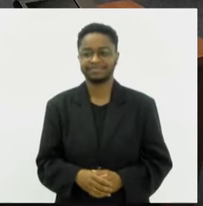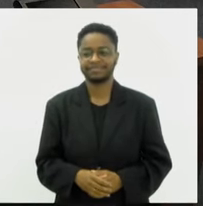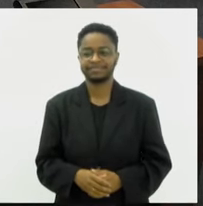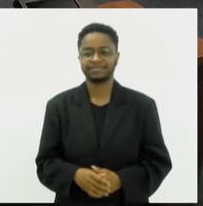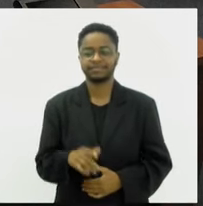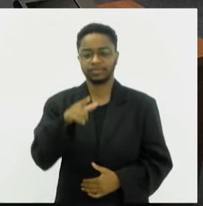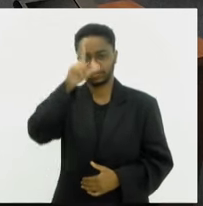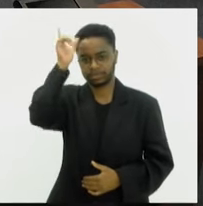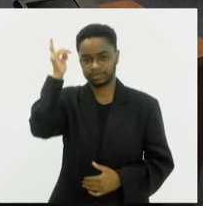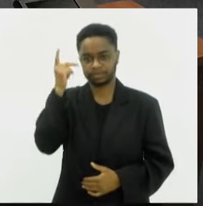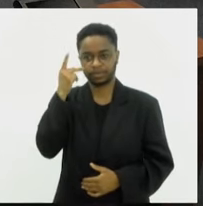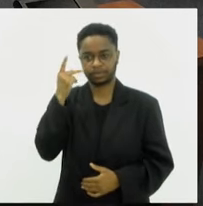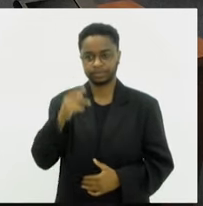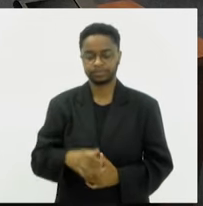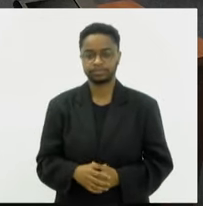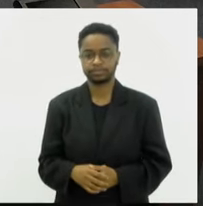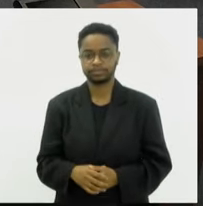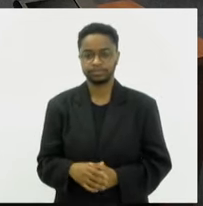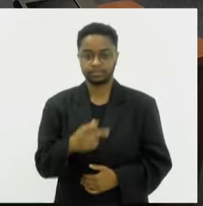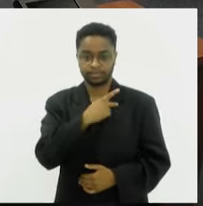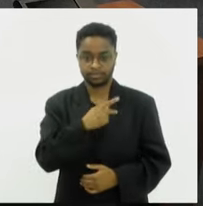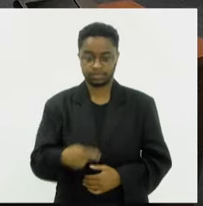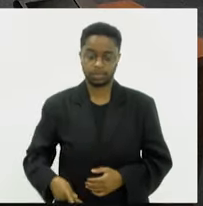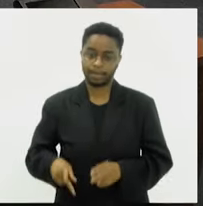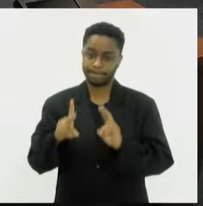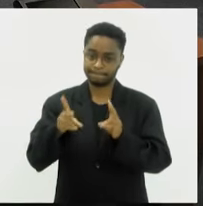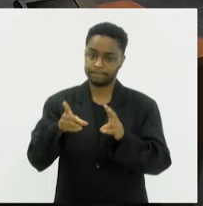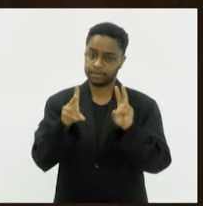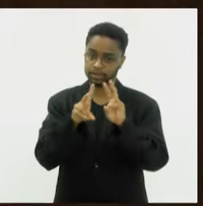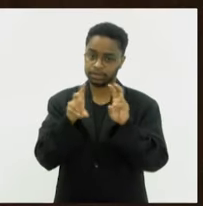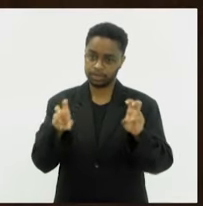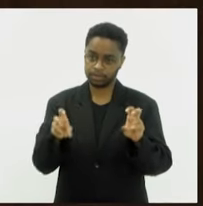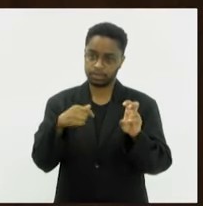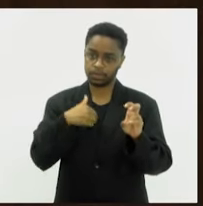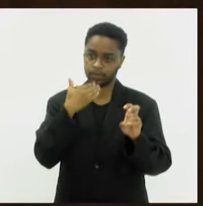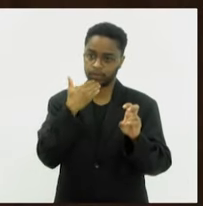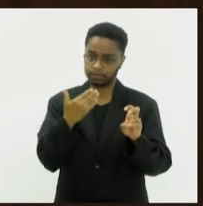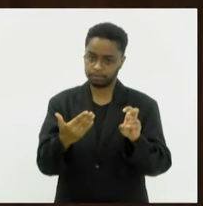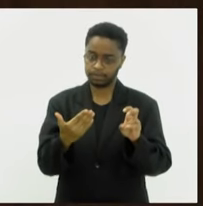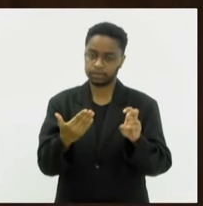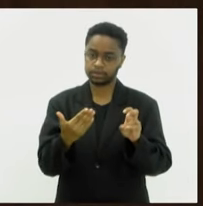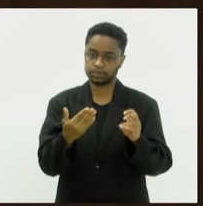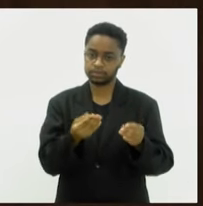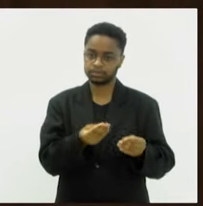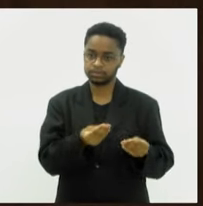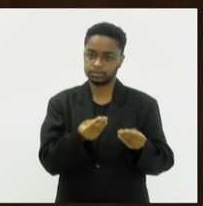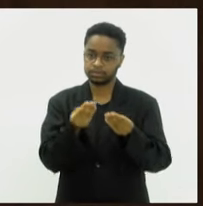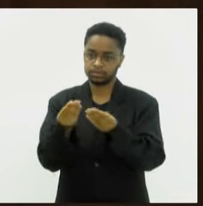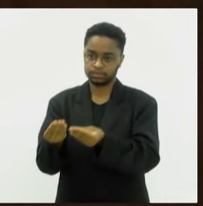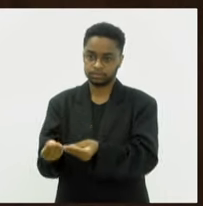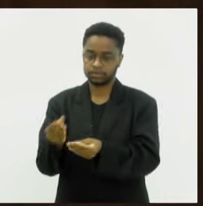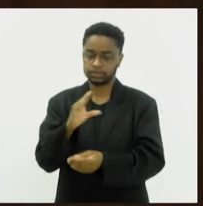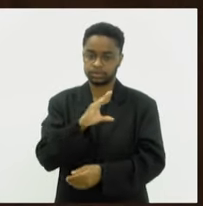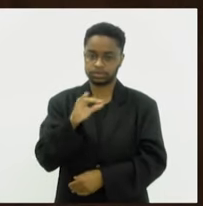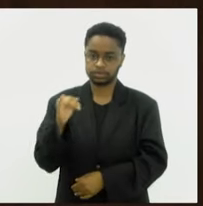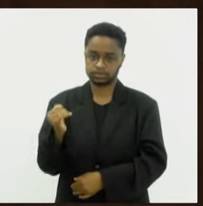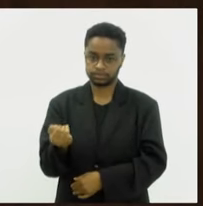deputado Luiz Paulo. Senhora presidente, pela mesma exposição anterior, solicito a remessa à CCJ